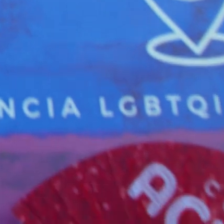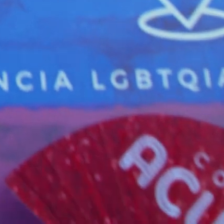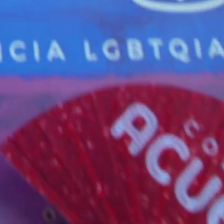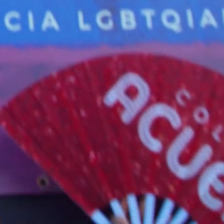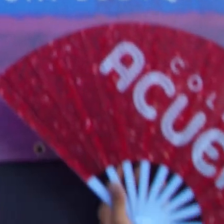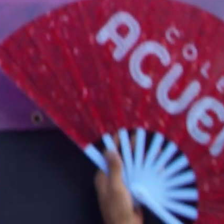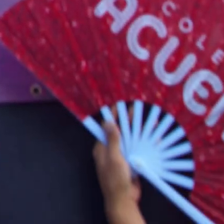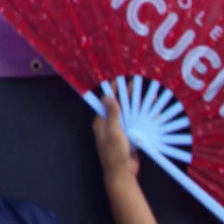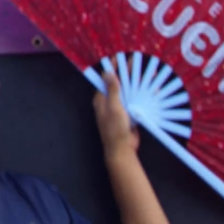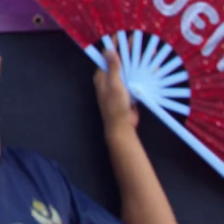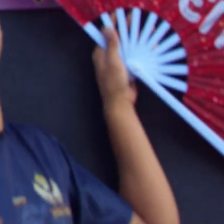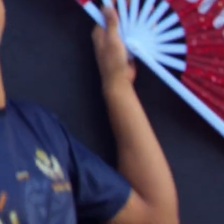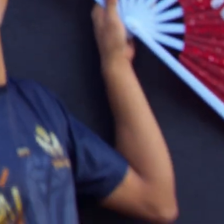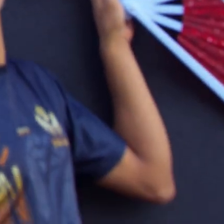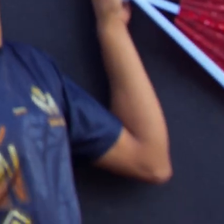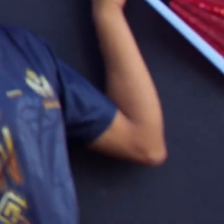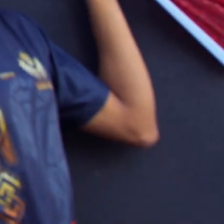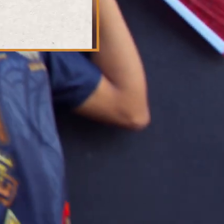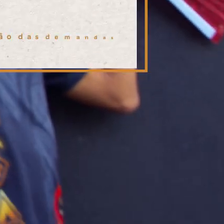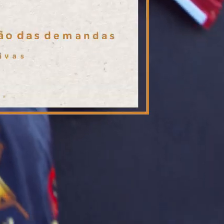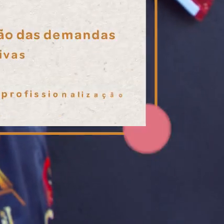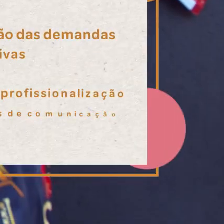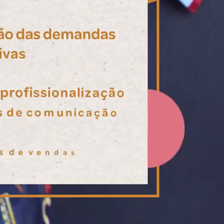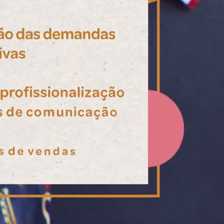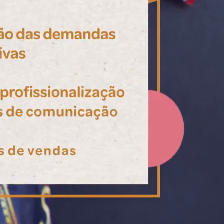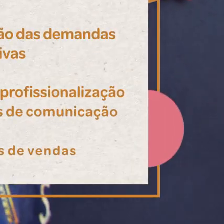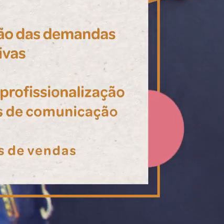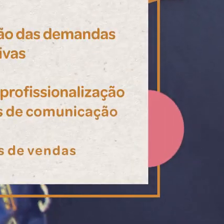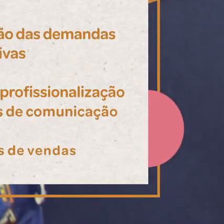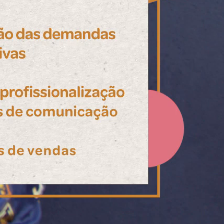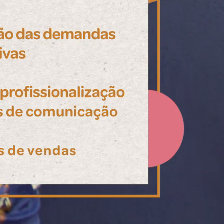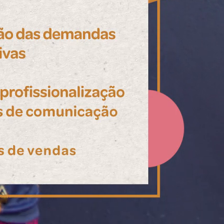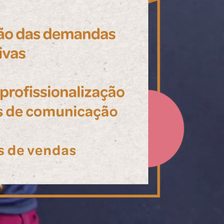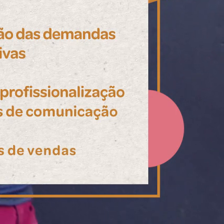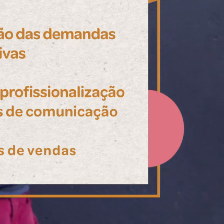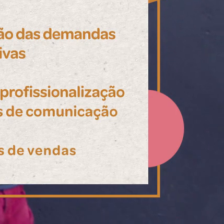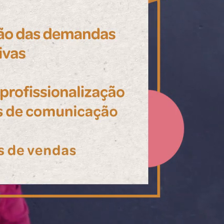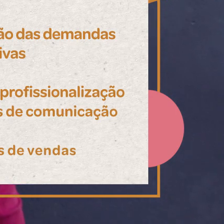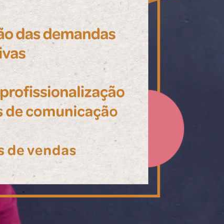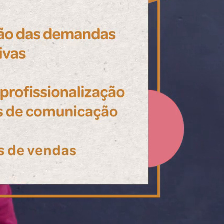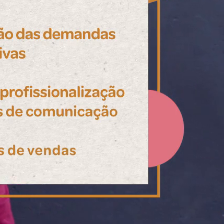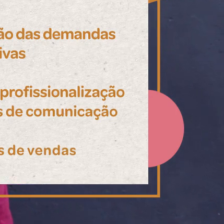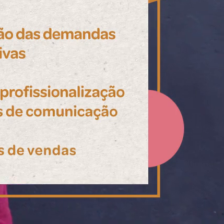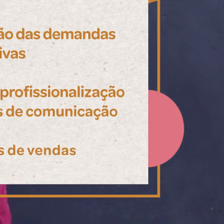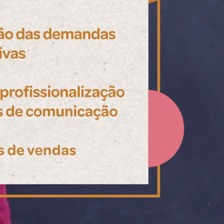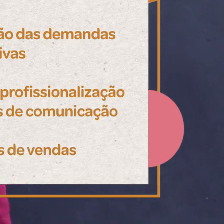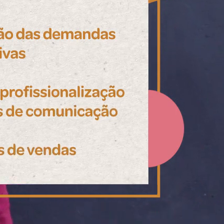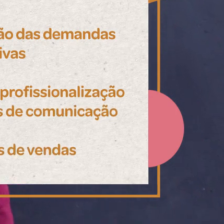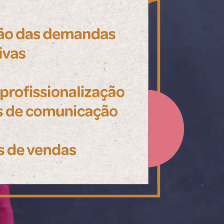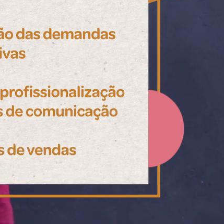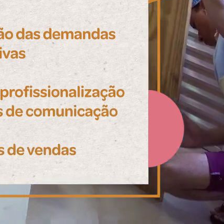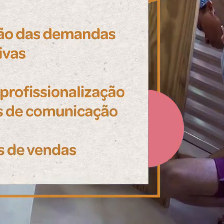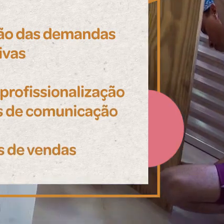A gente começou com a ação cultural Cabaré d'Água, em 2014. A gente resolveu se emancipar e criar o coletivo Aquenda para falar sobre todas